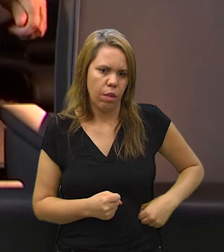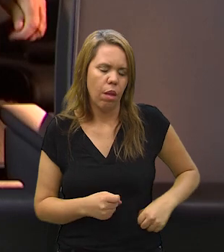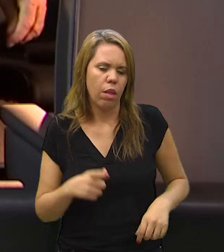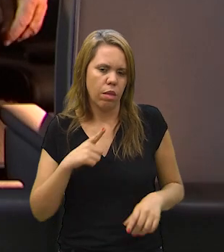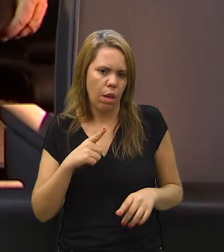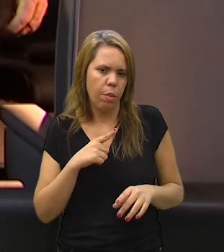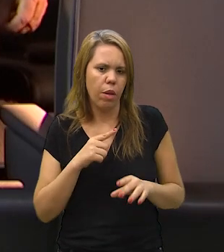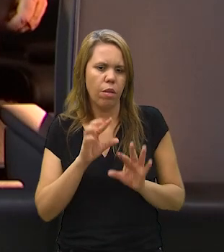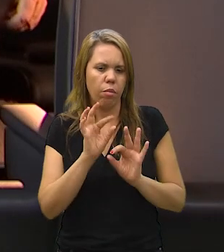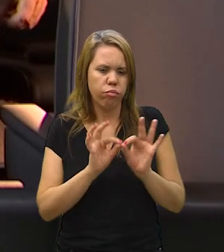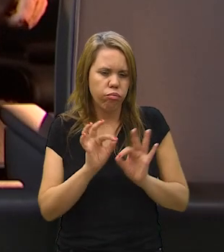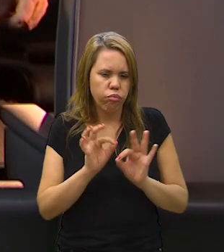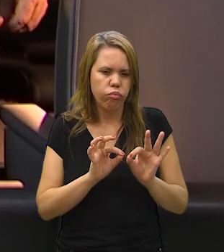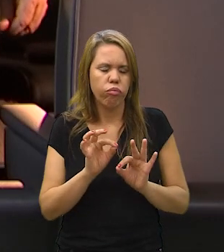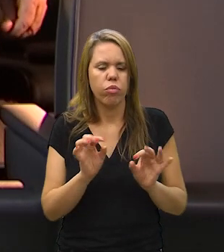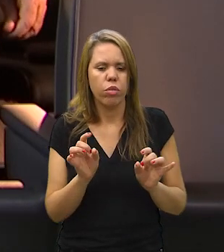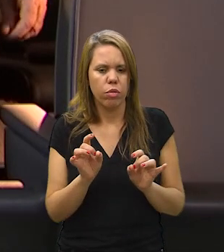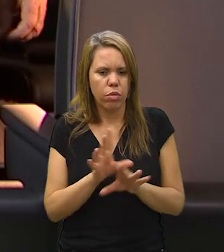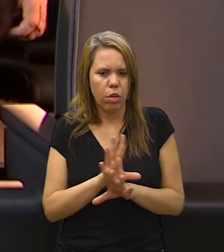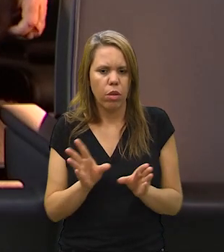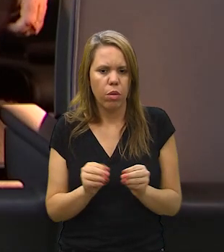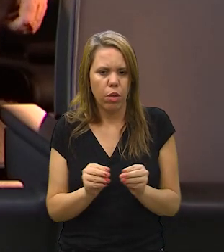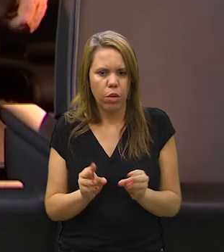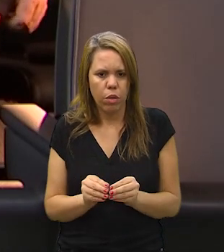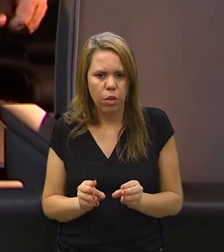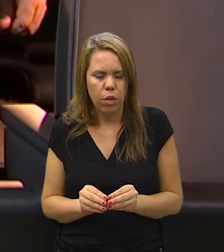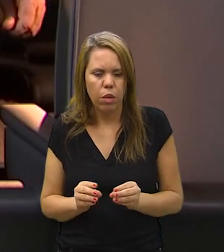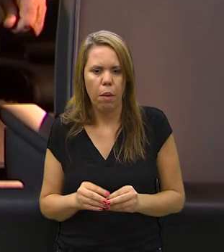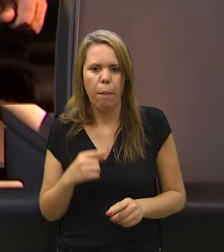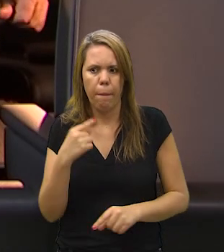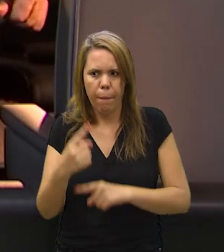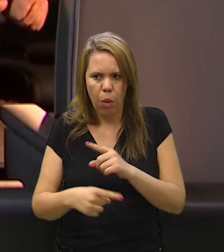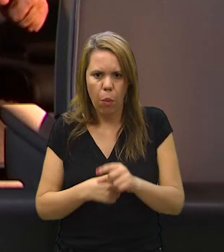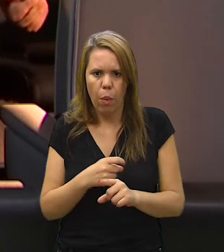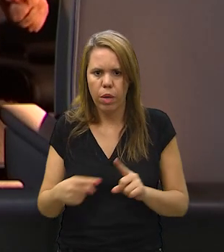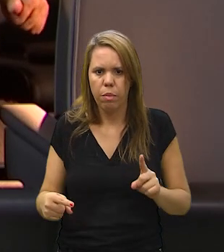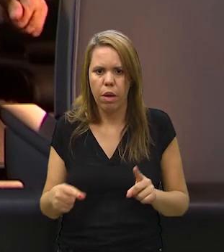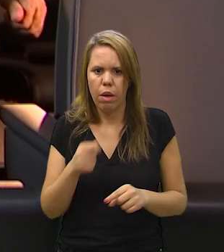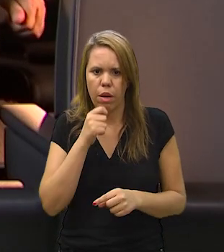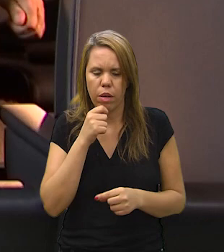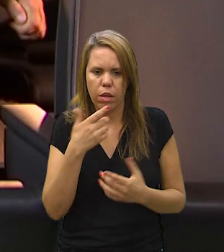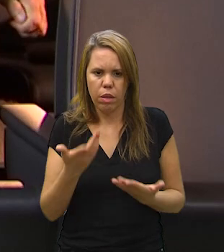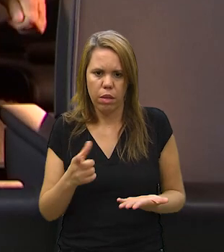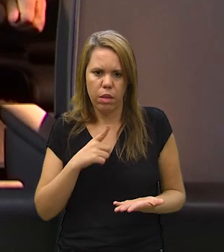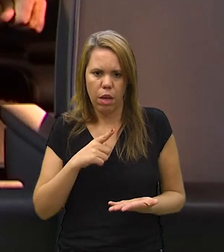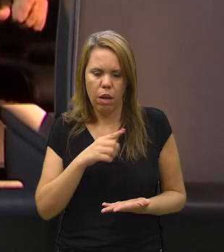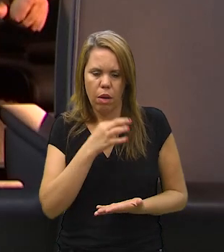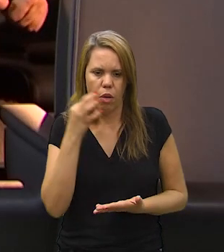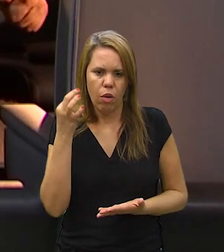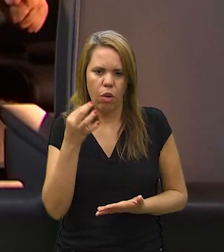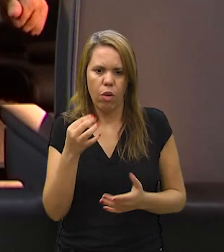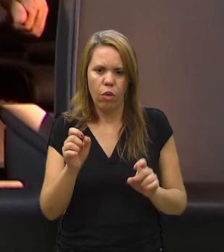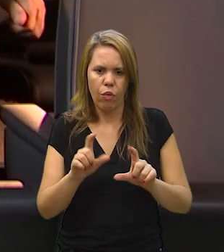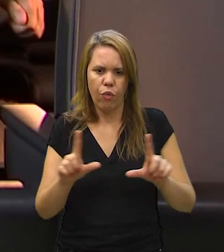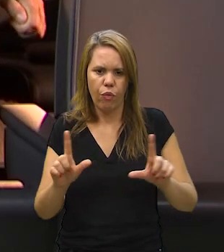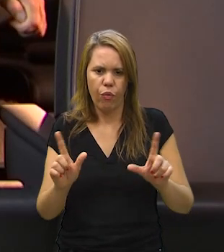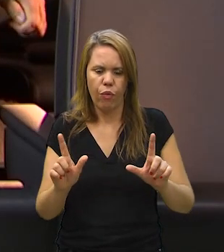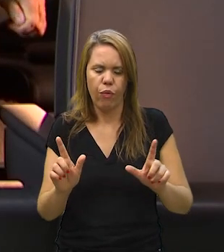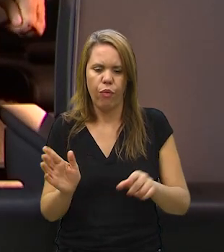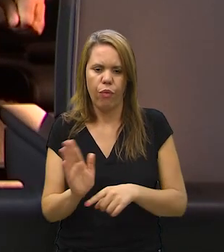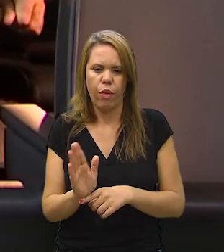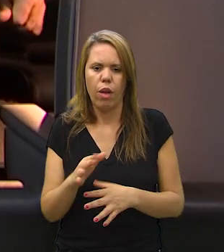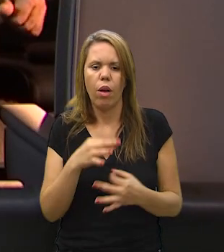toques finais aí no curta, então eu diria que vai mais 1 ano e meio, por aí. Tem uma cena favorita? Tem. Qual?